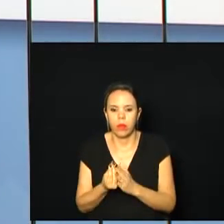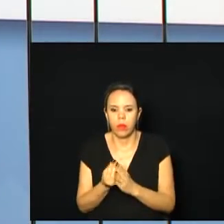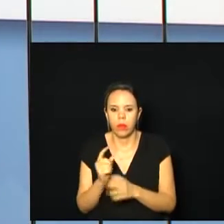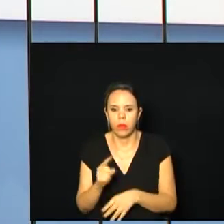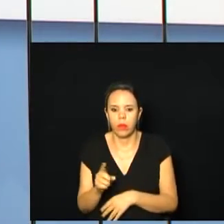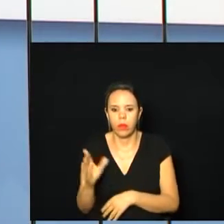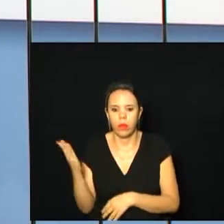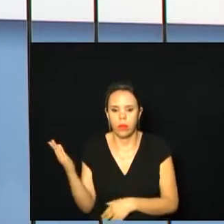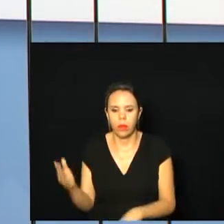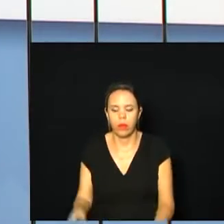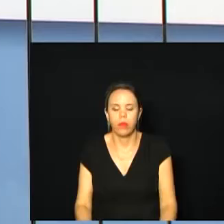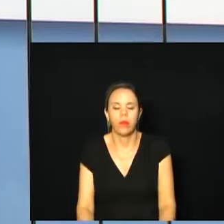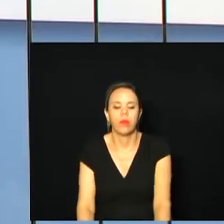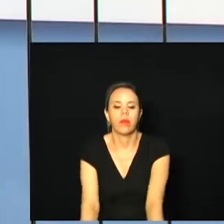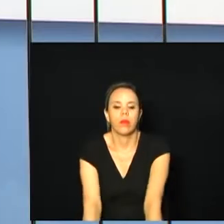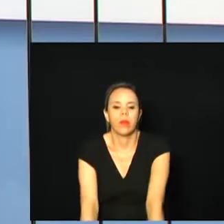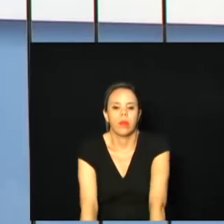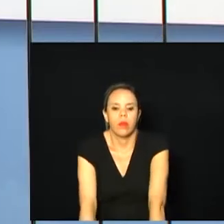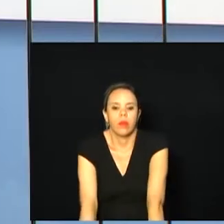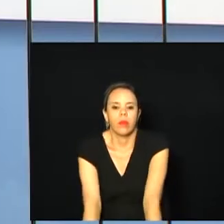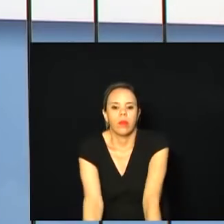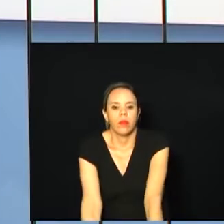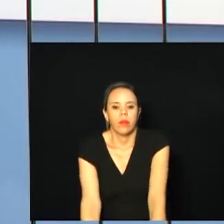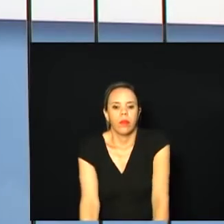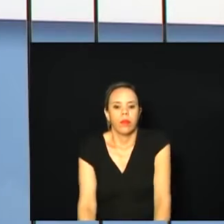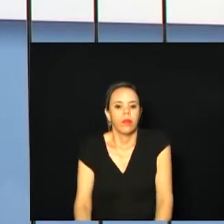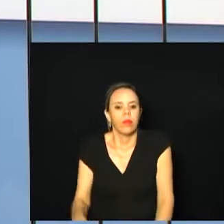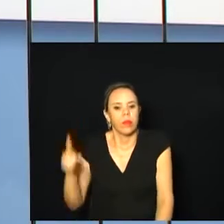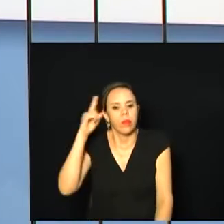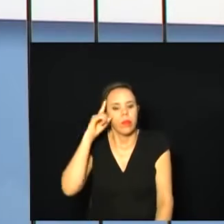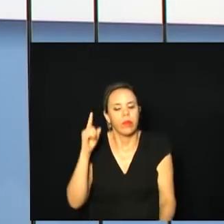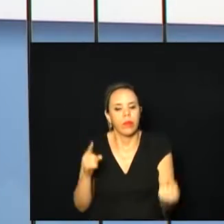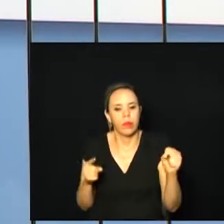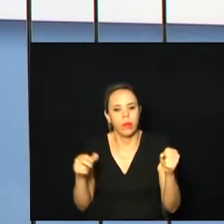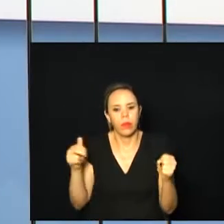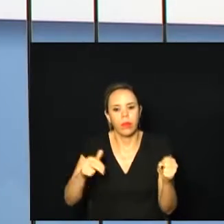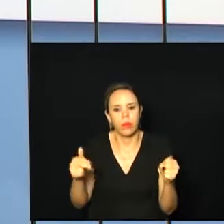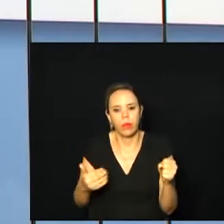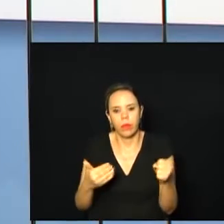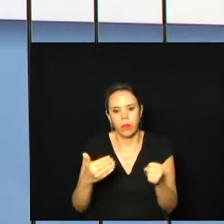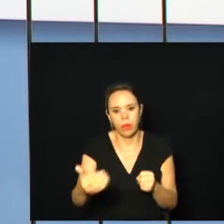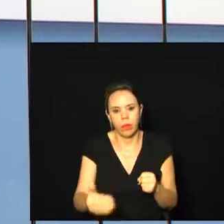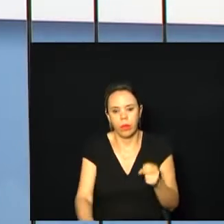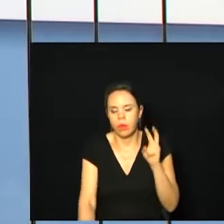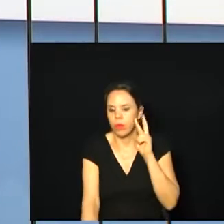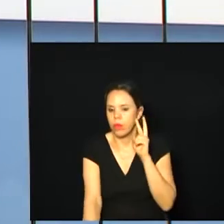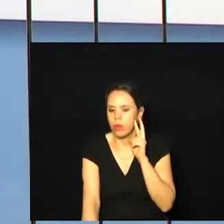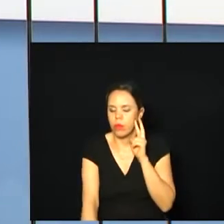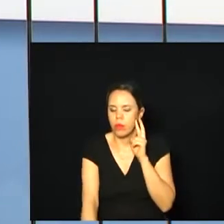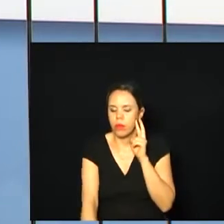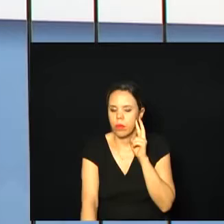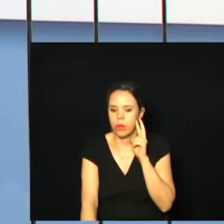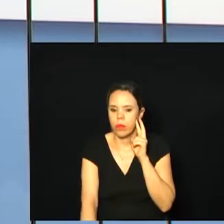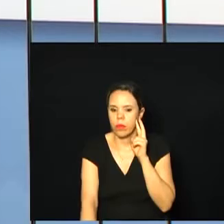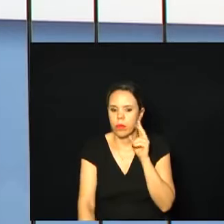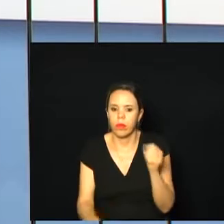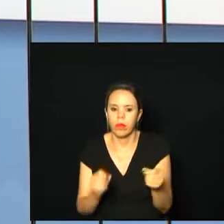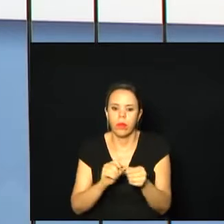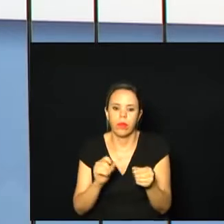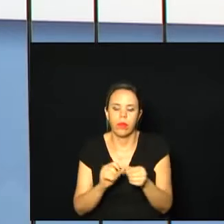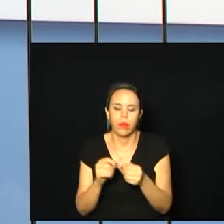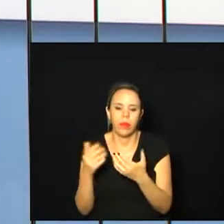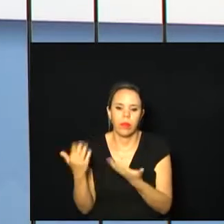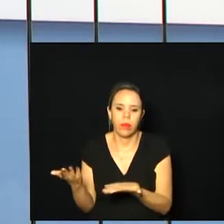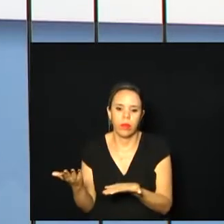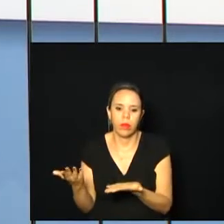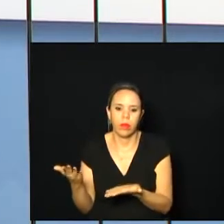sanasa.com.br a partir do dia 8 de novembro, ou seja, na próxima segunda-feira, para fazer, então,